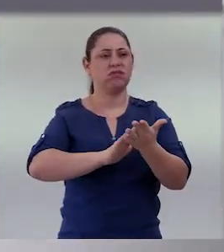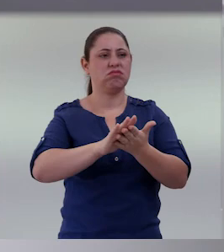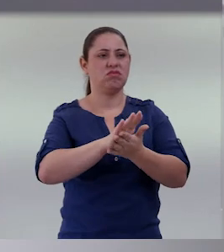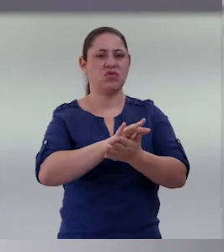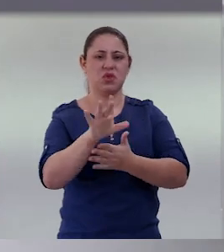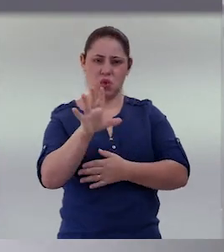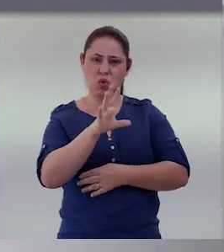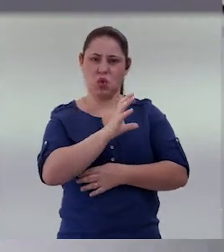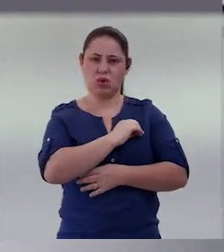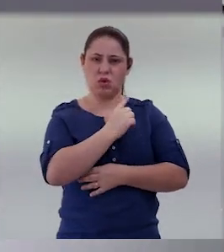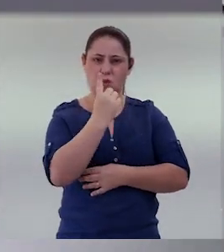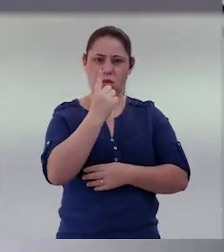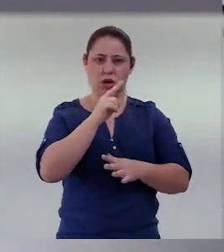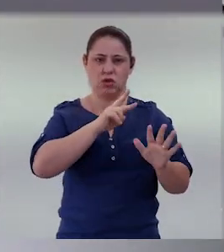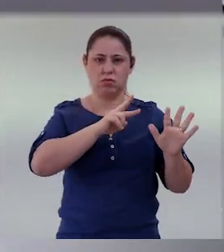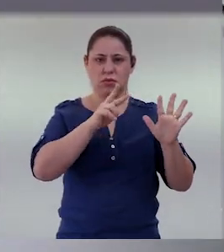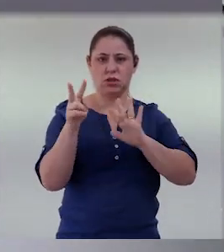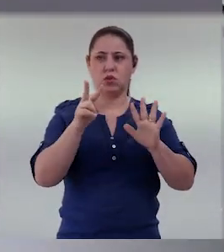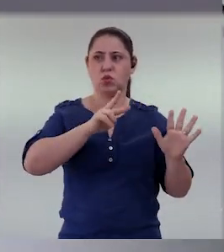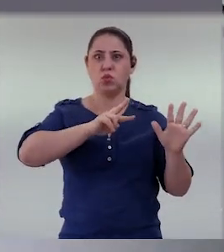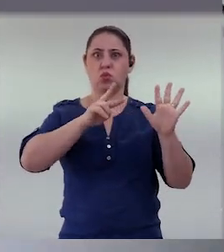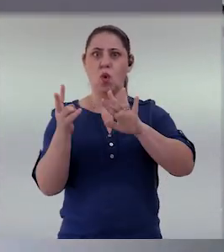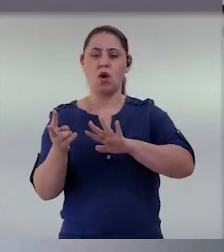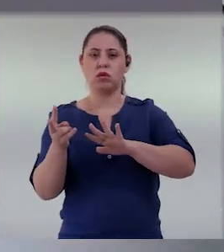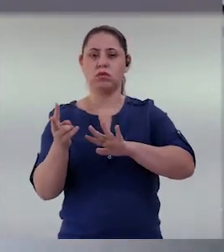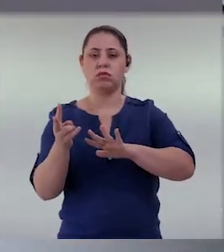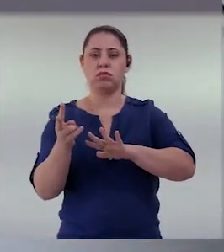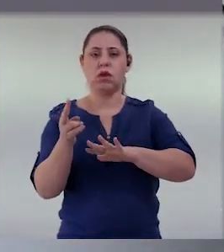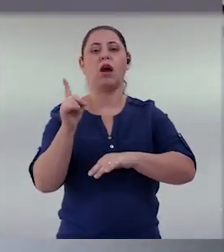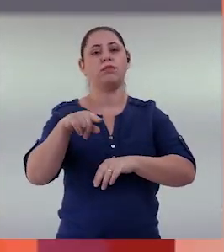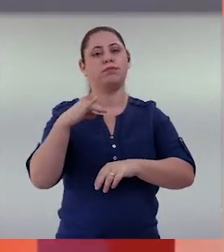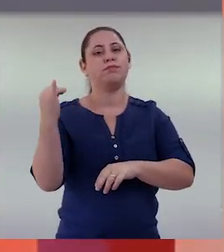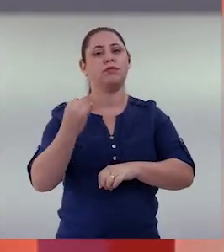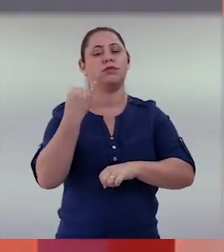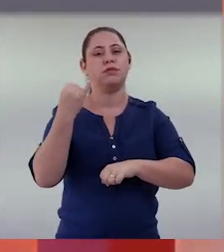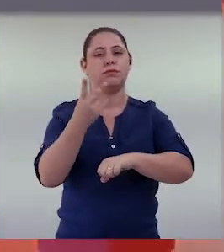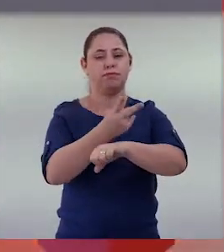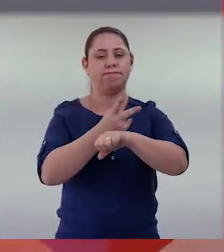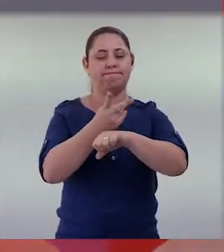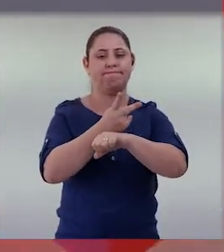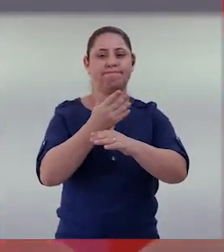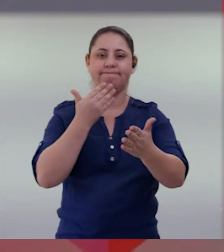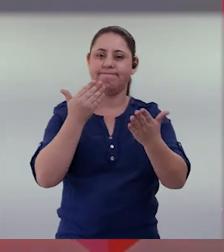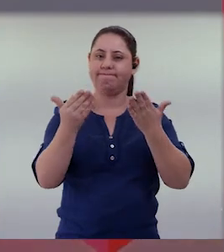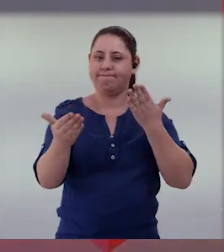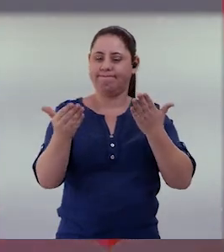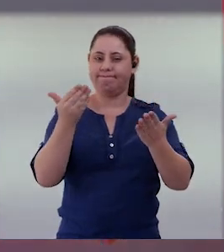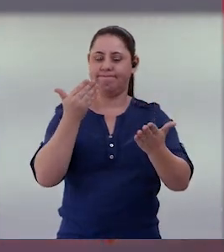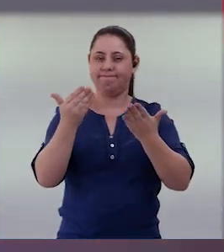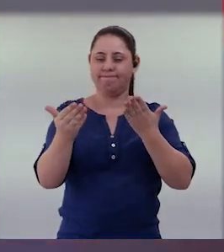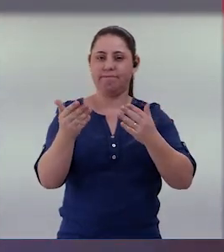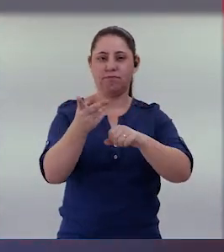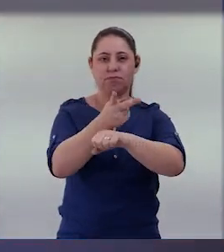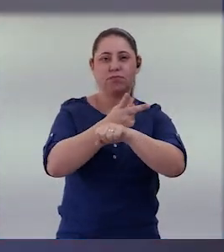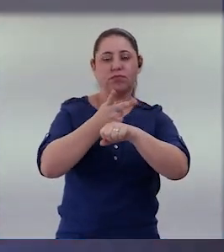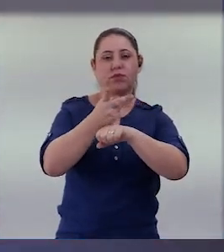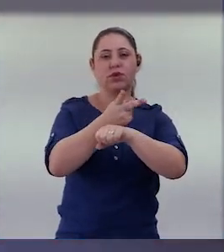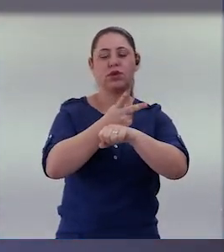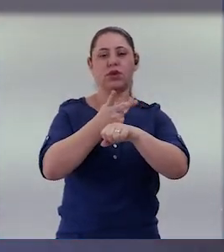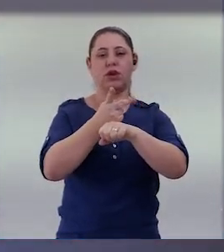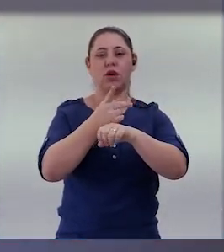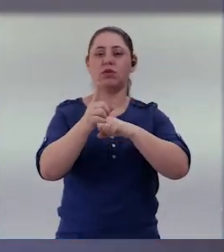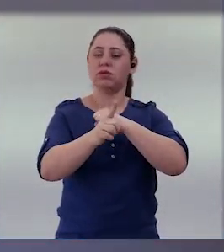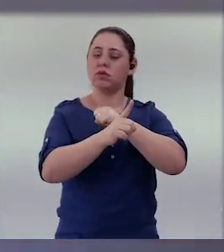não quer fazer atividades que você gostaria, entre 1 e 2 semanas seria interessante já você procurar um